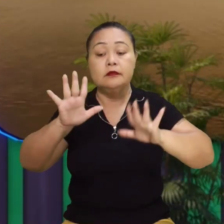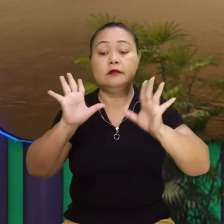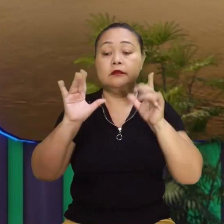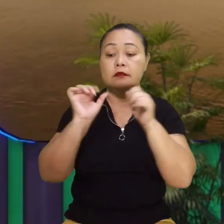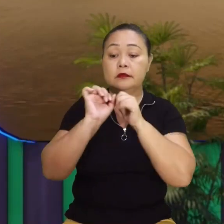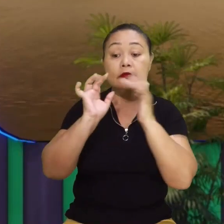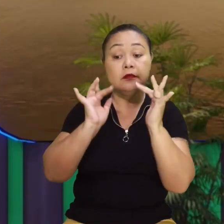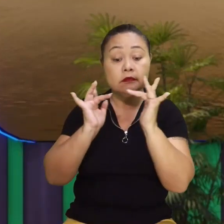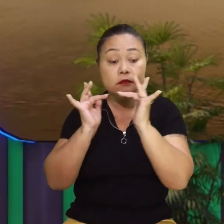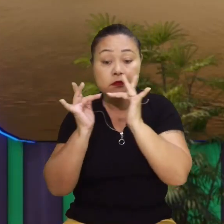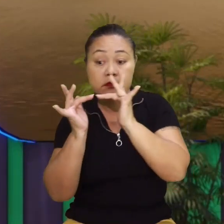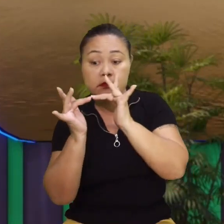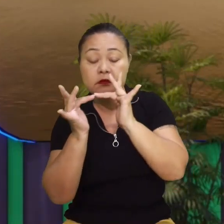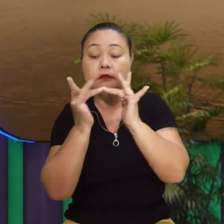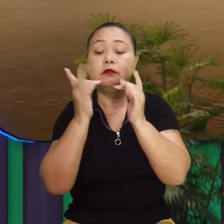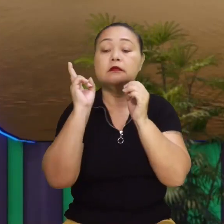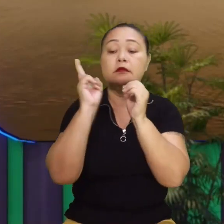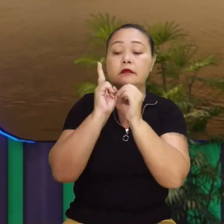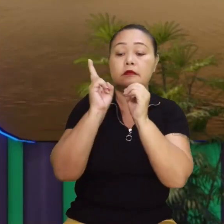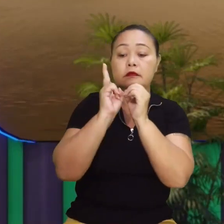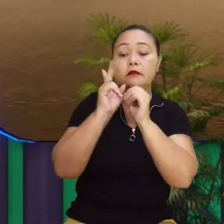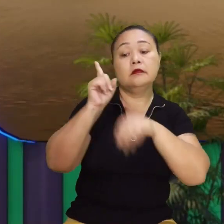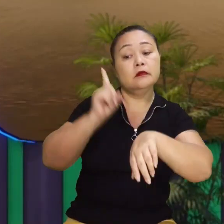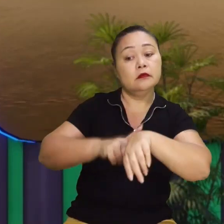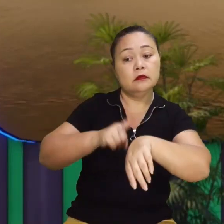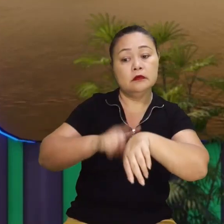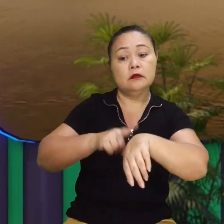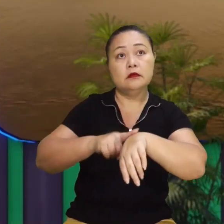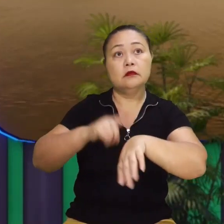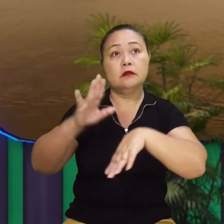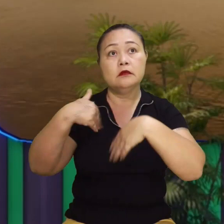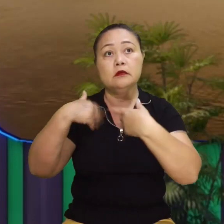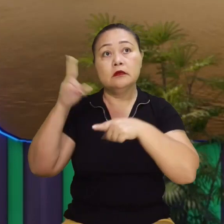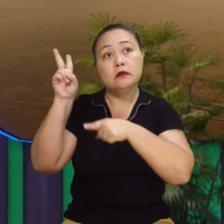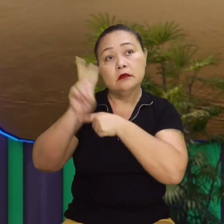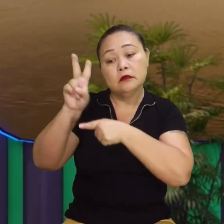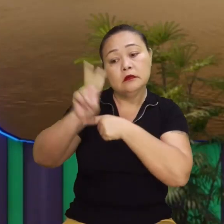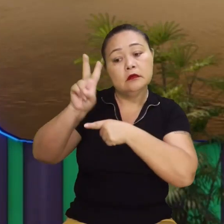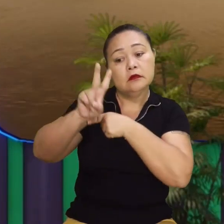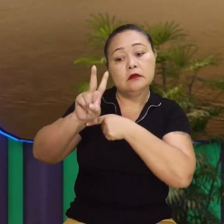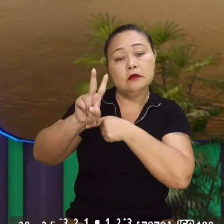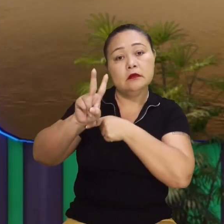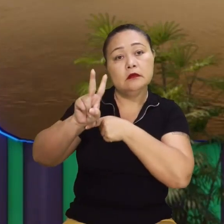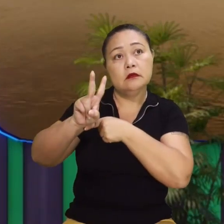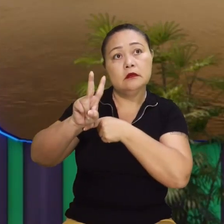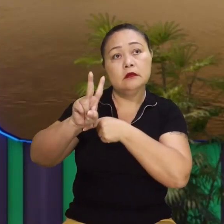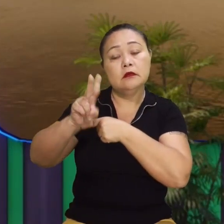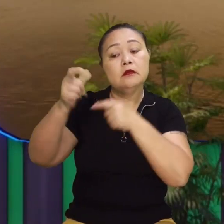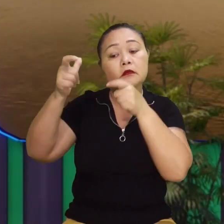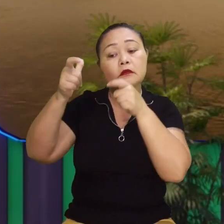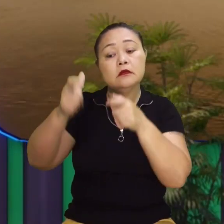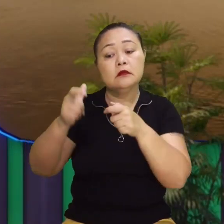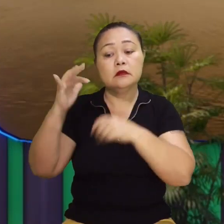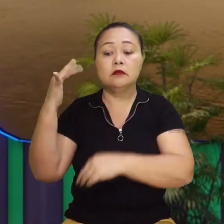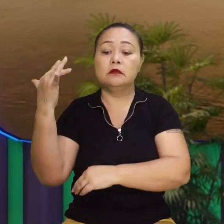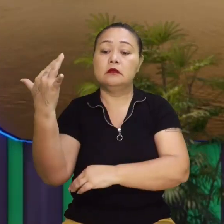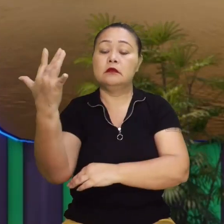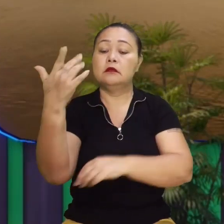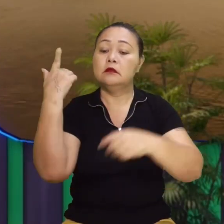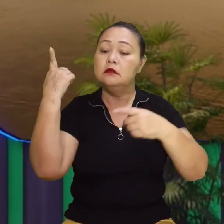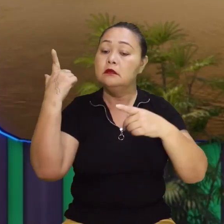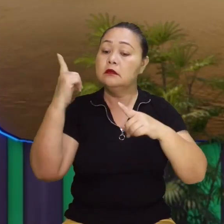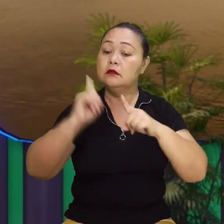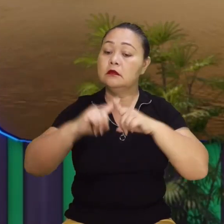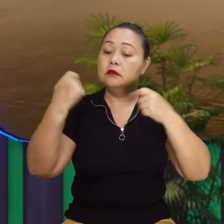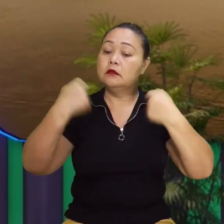contato com eles porque é o mesmo tempo que ele quer preservar o seu habitat ele